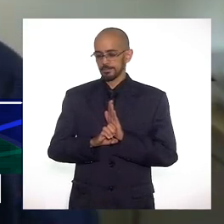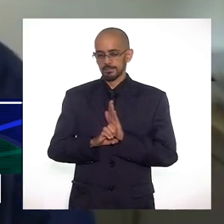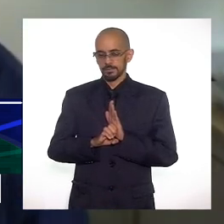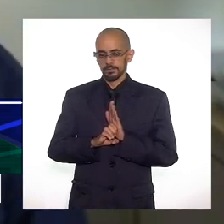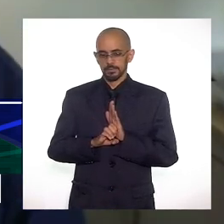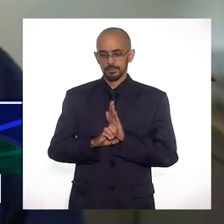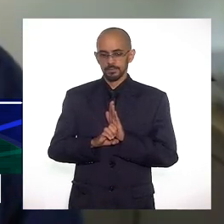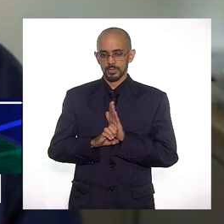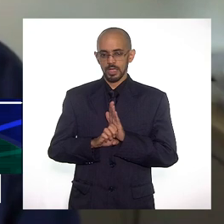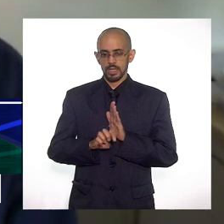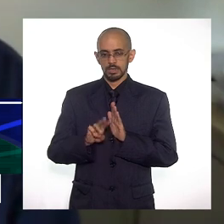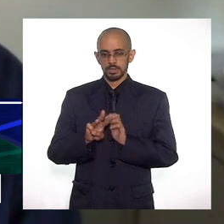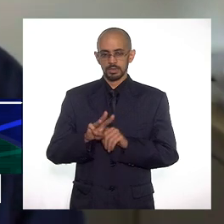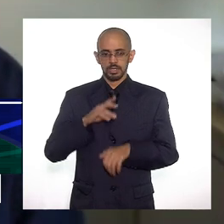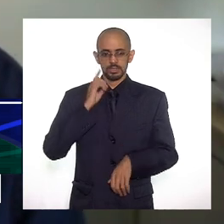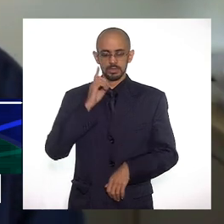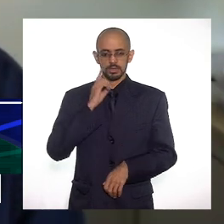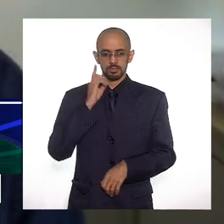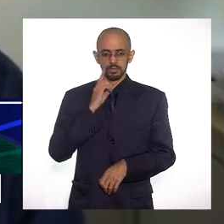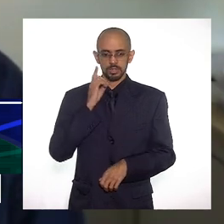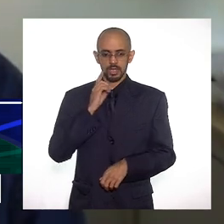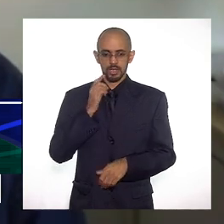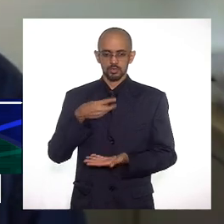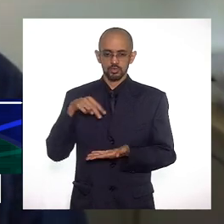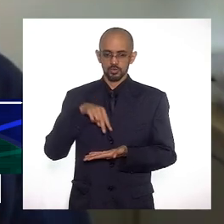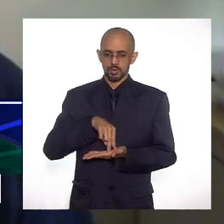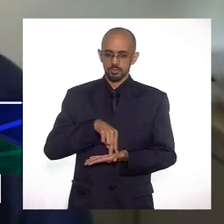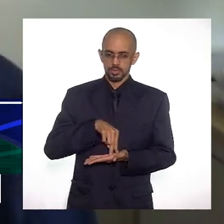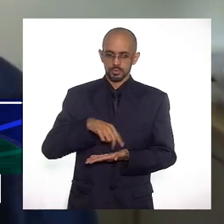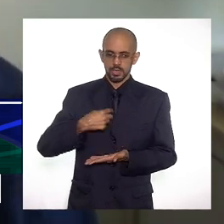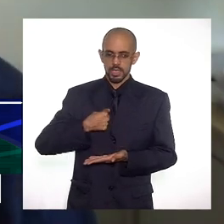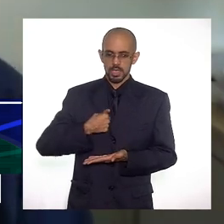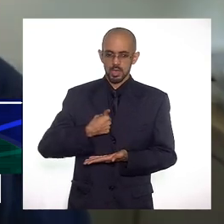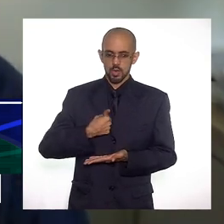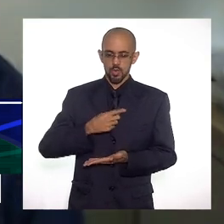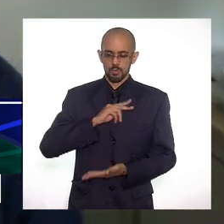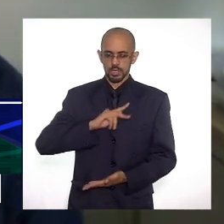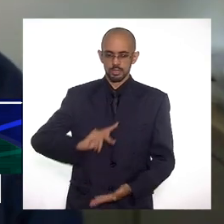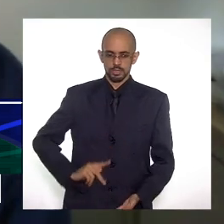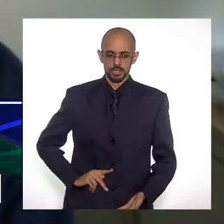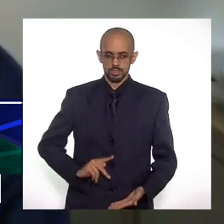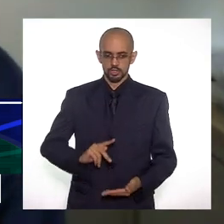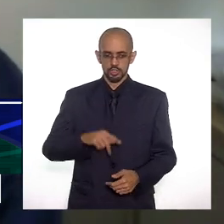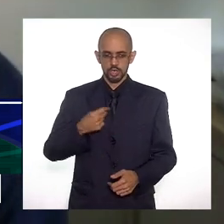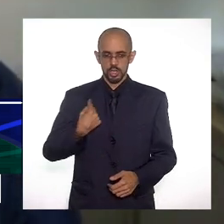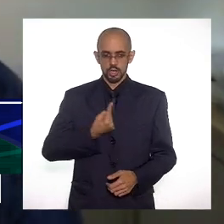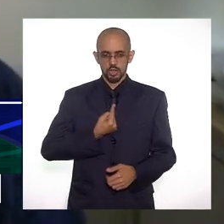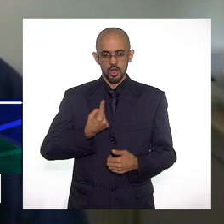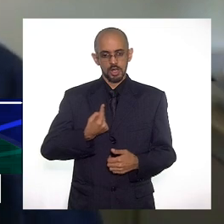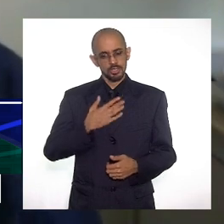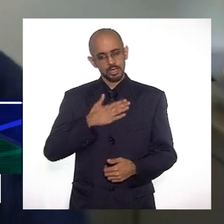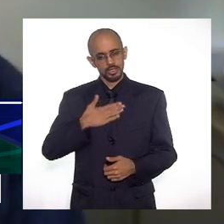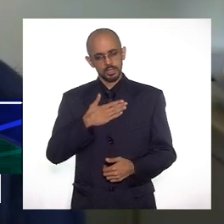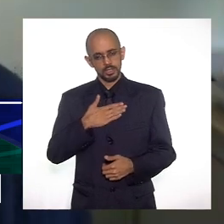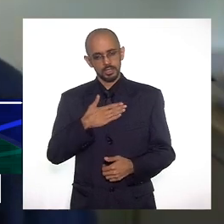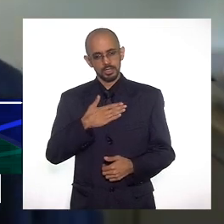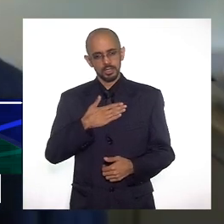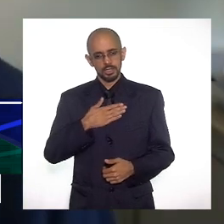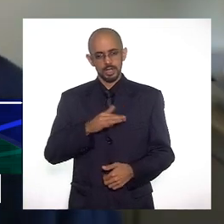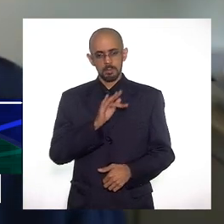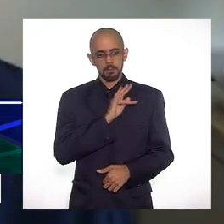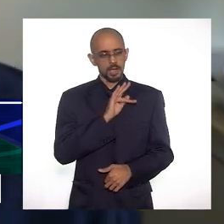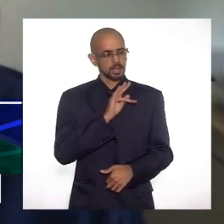Três parlamentares estiveram presentes. Eu, que presido, a nossa querida deputada